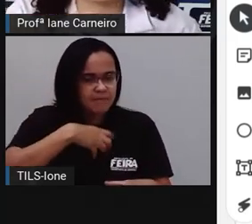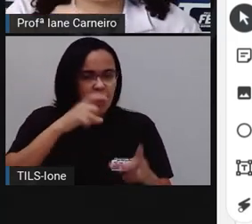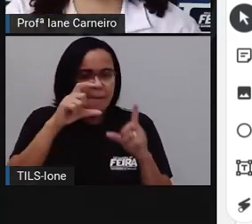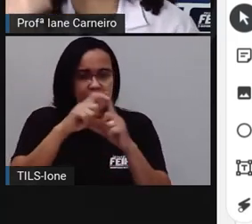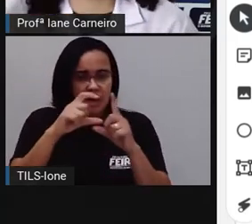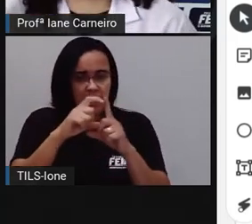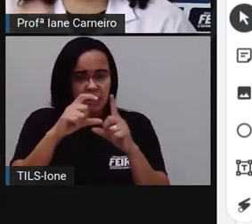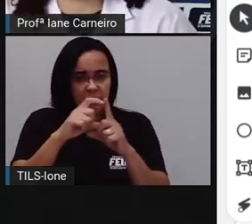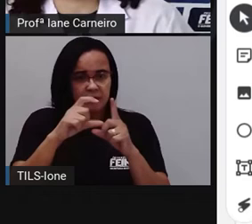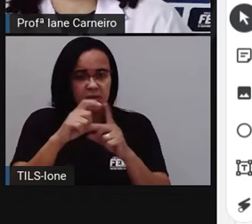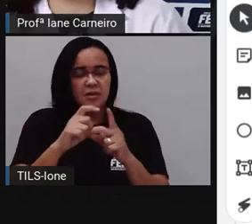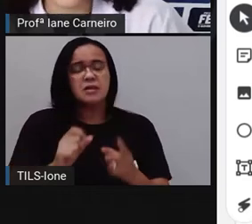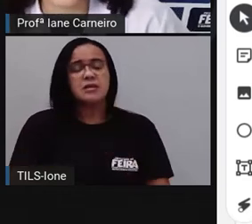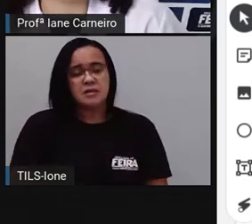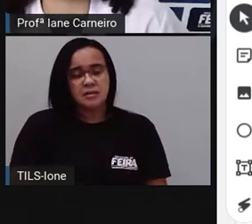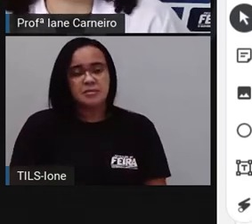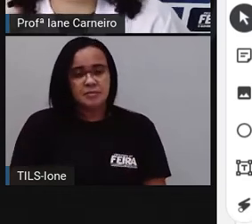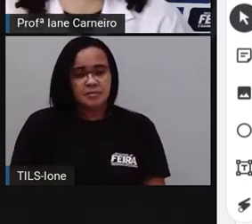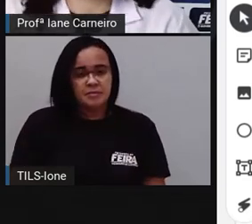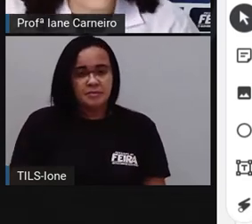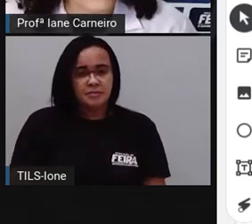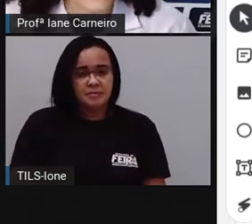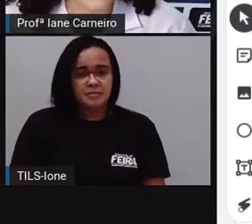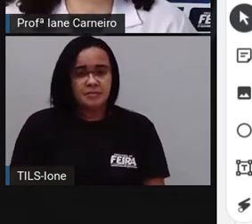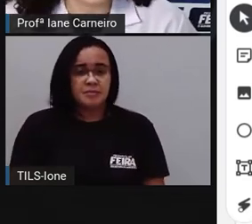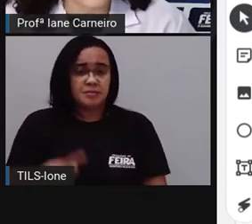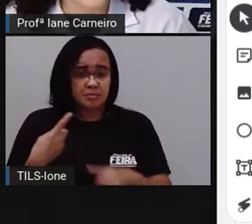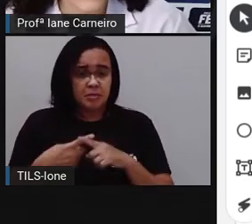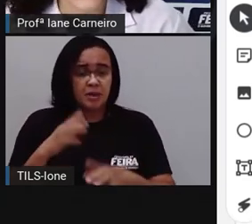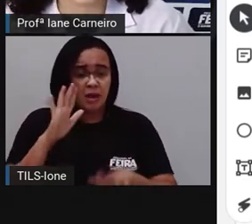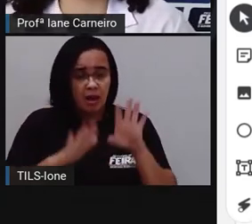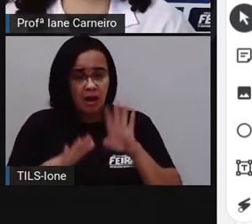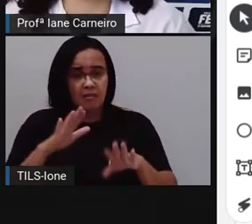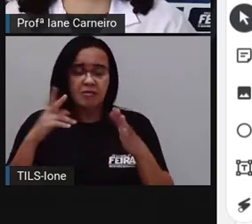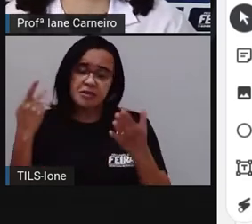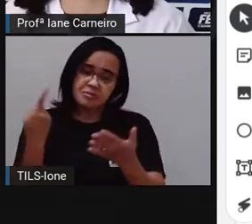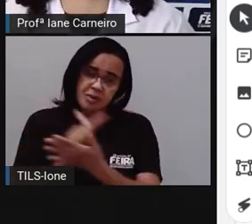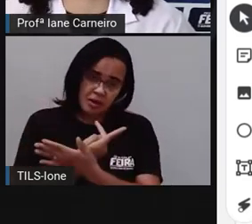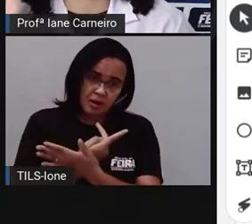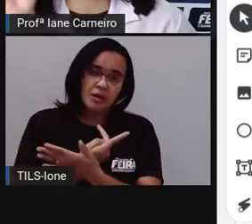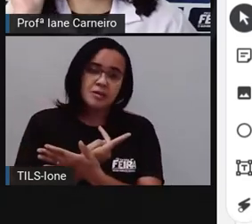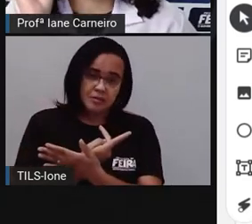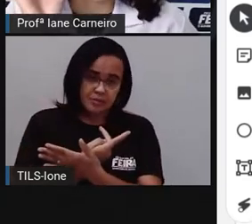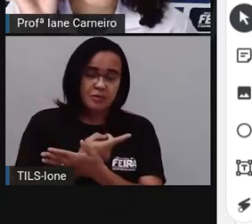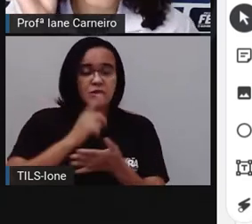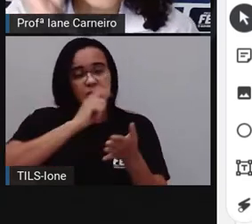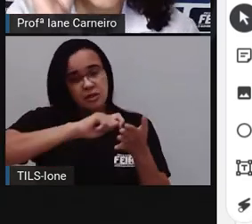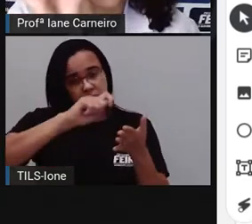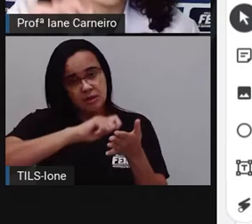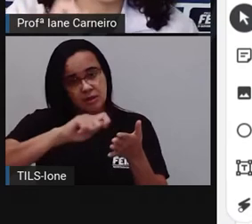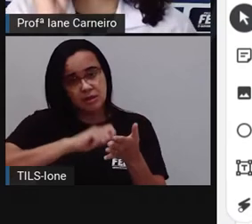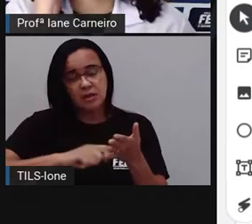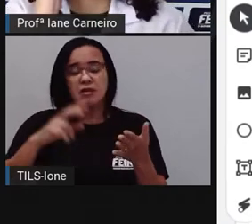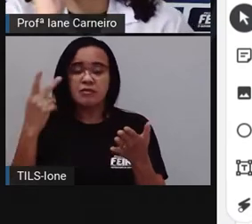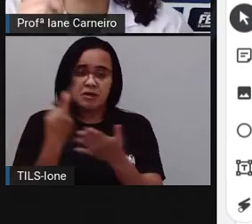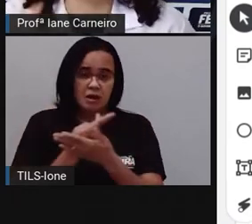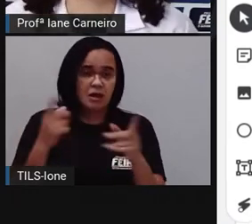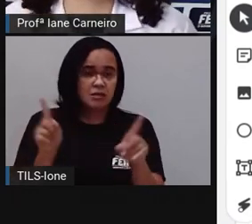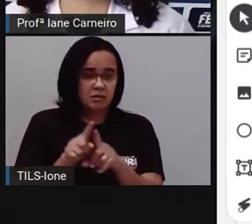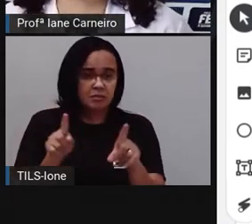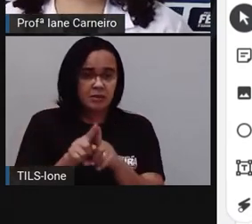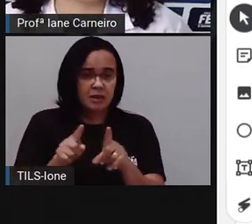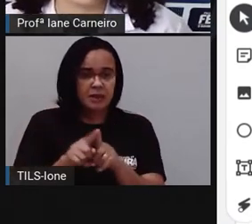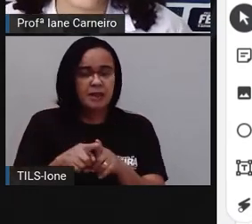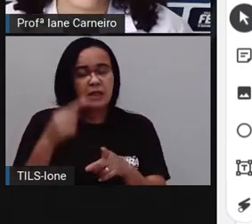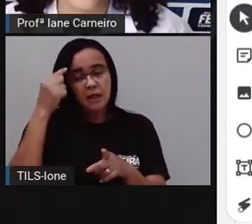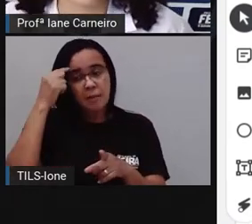pode escrever do jeito como a gente fala. Porque, às vezes, a gente está falando errado e vai escrever errado, né? Então, a gente tem que pensar na escrita, no som.